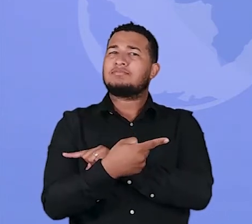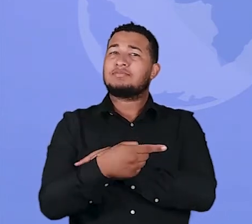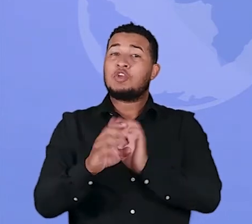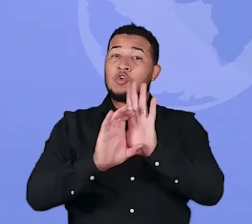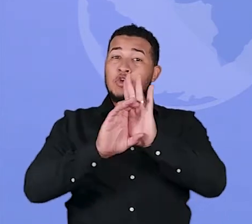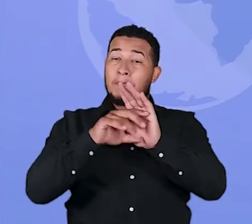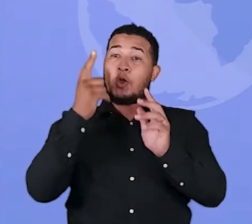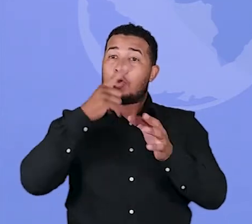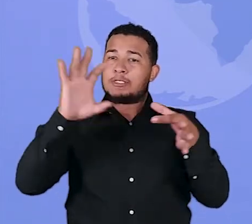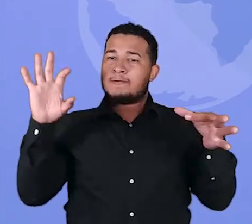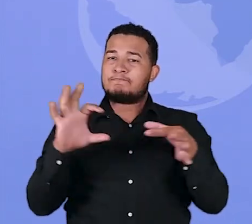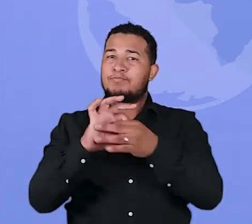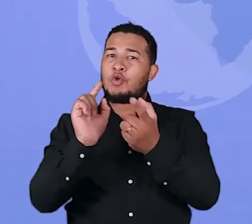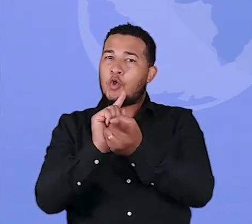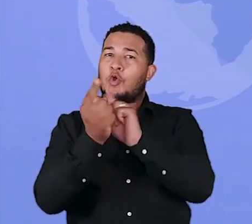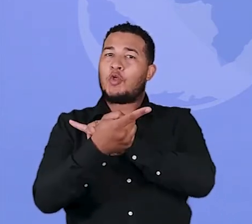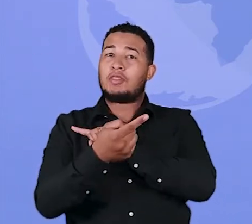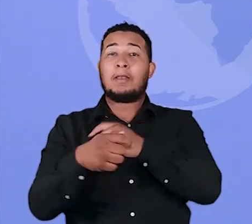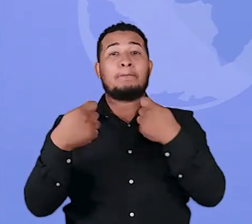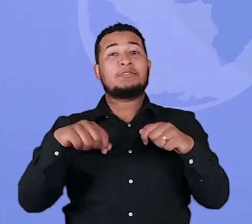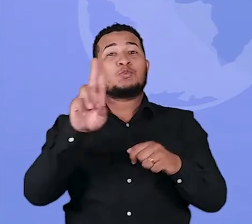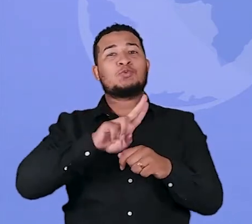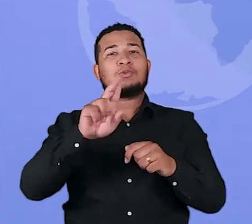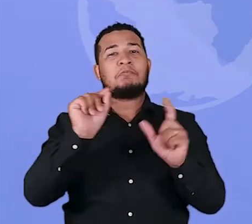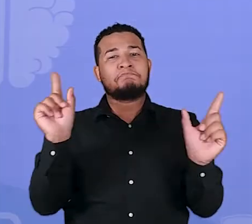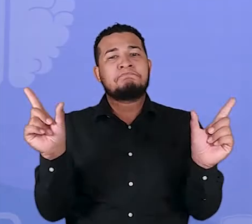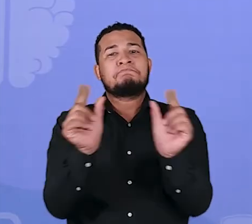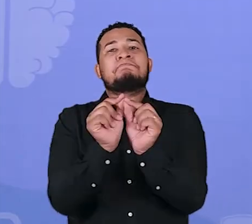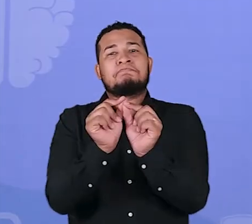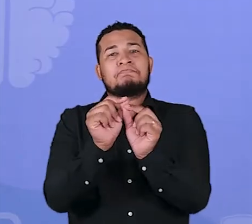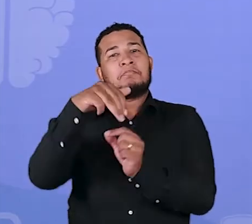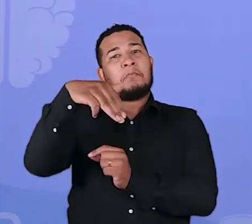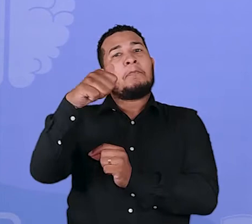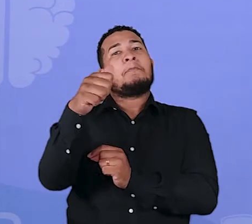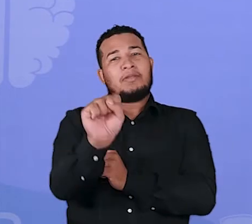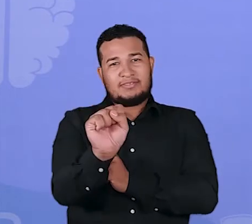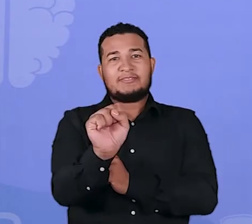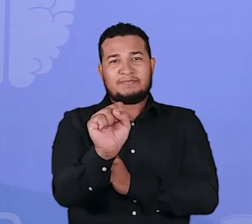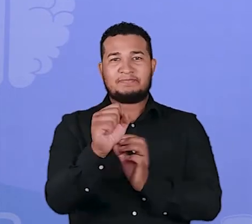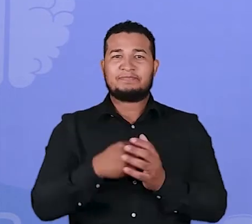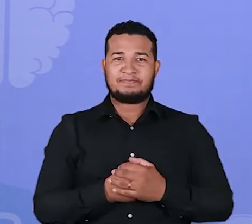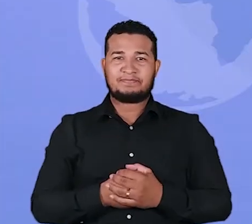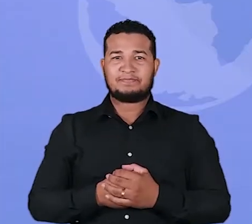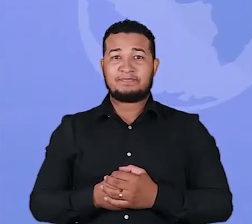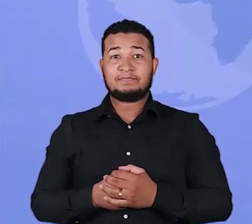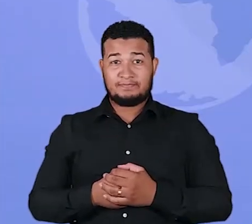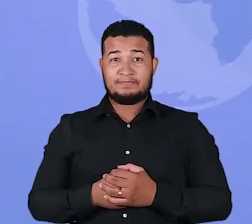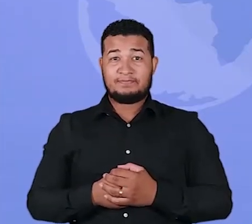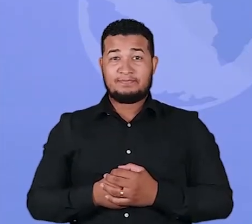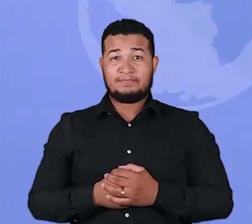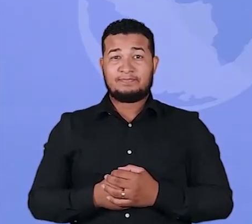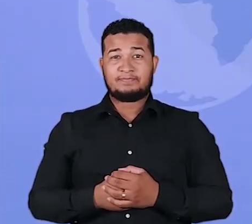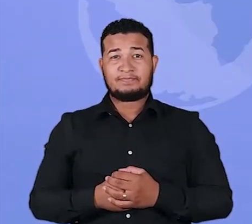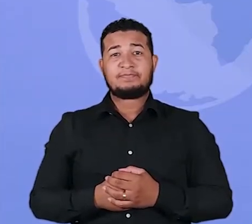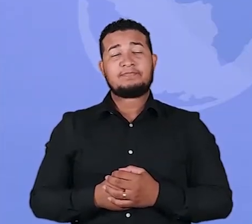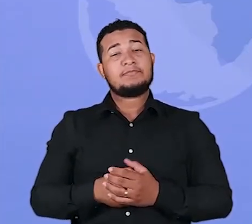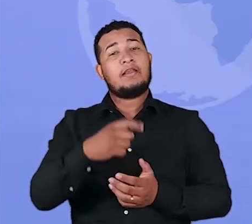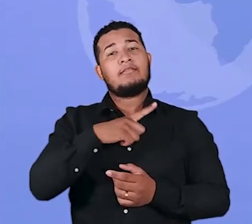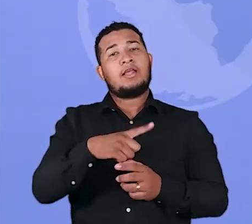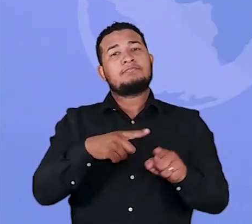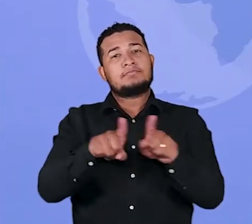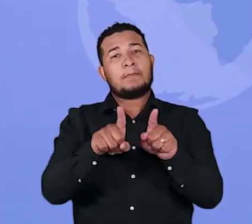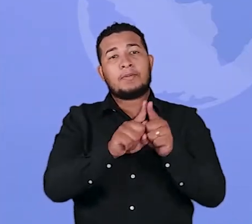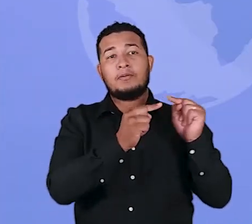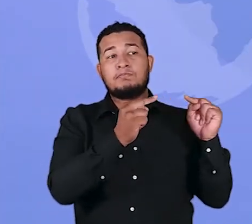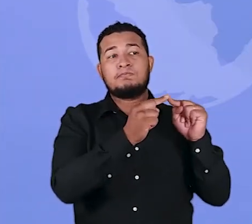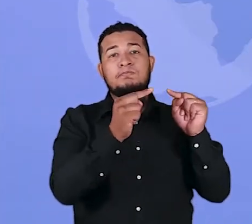para dar a ideia de contrariedade, foi preciso utilizar a conjunção adversativa mas, ok? Aí